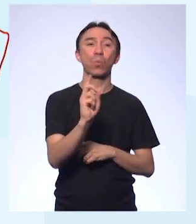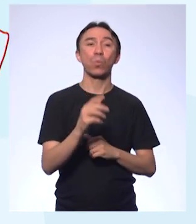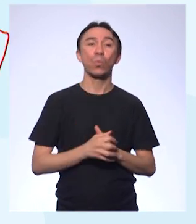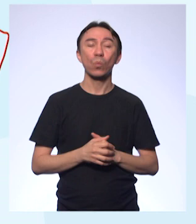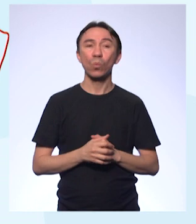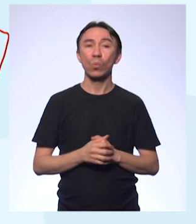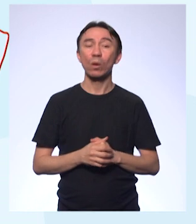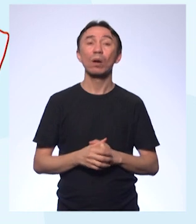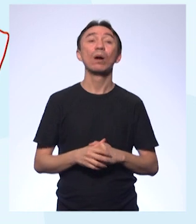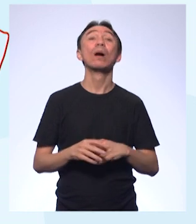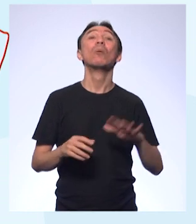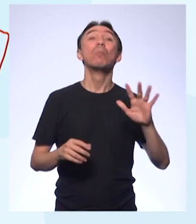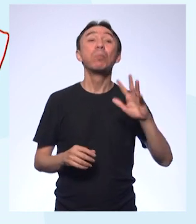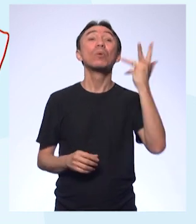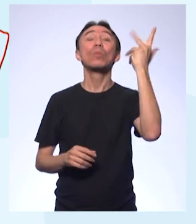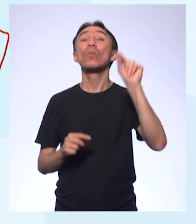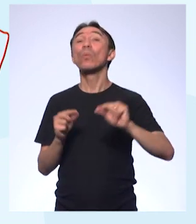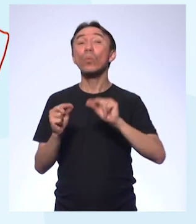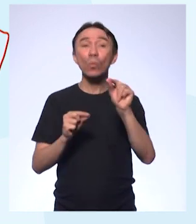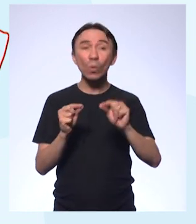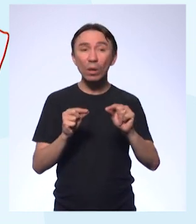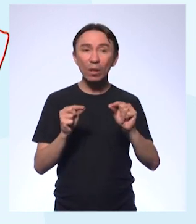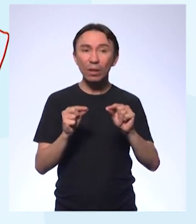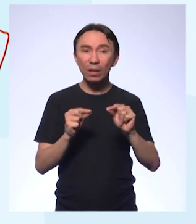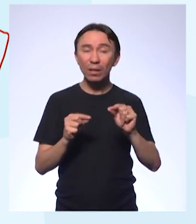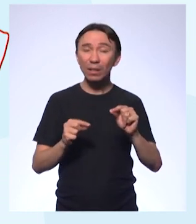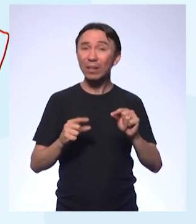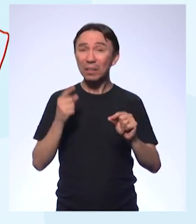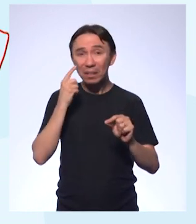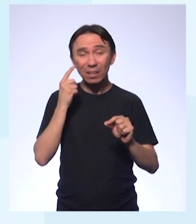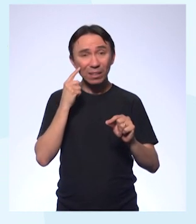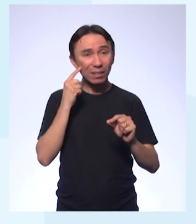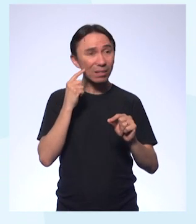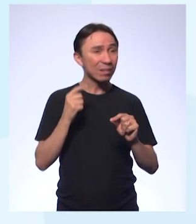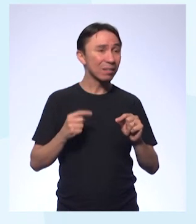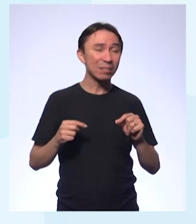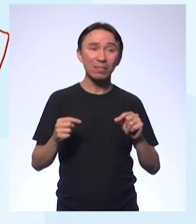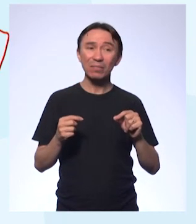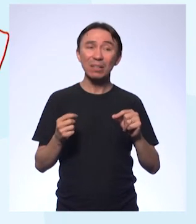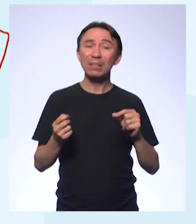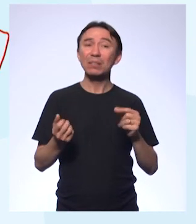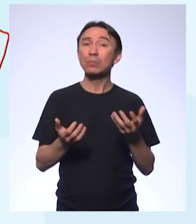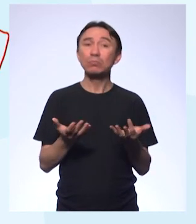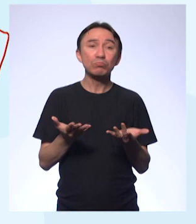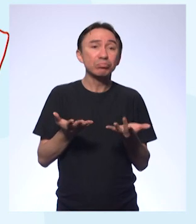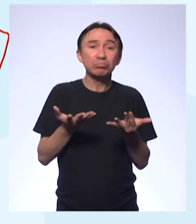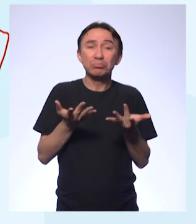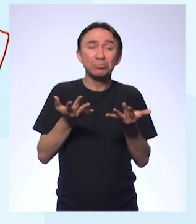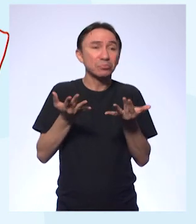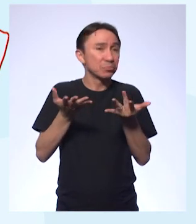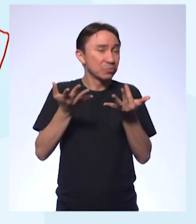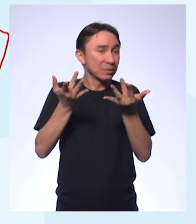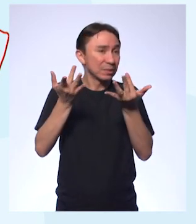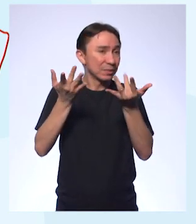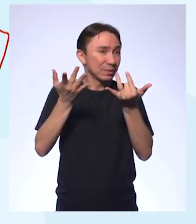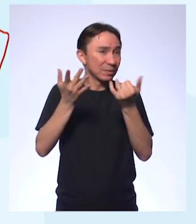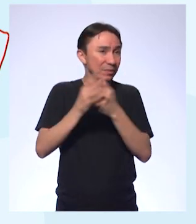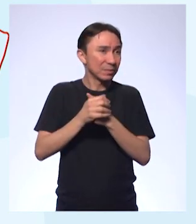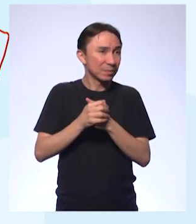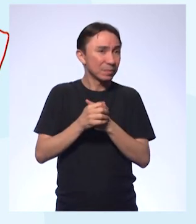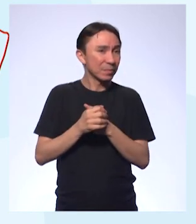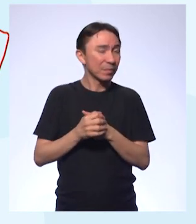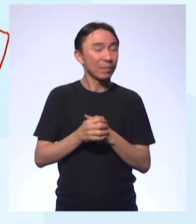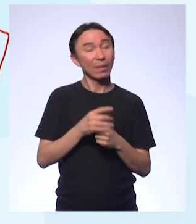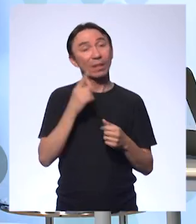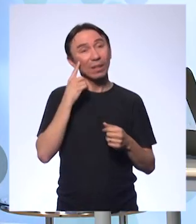vai precipitar. E essa precipitação, eu vou ter que fazer o quê? Desculpa. Vou fazer o quê, essa precipitação?